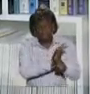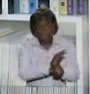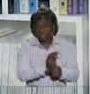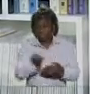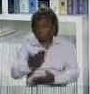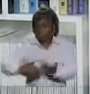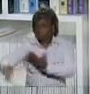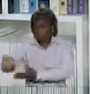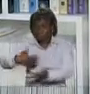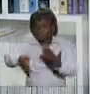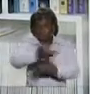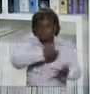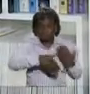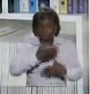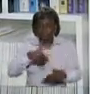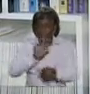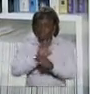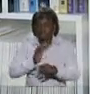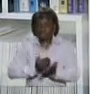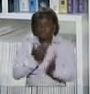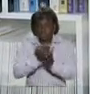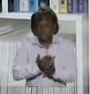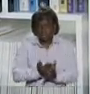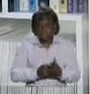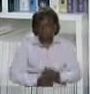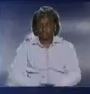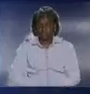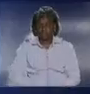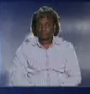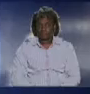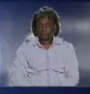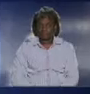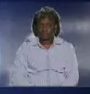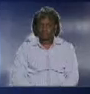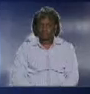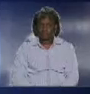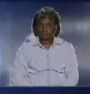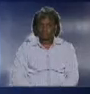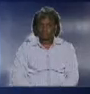emprestado e fica circulando para ter cada vez mais impacto social.